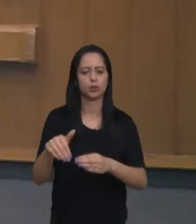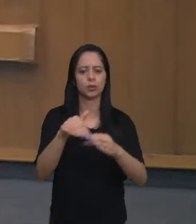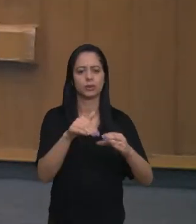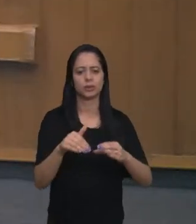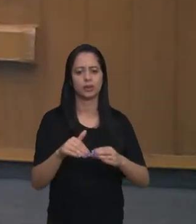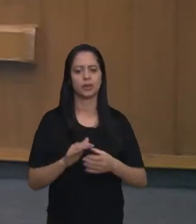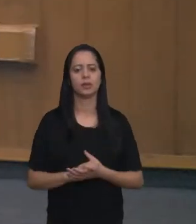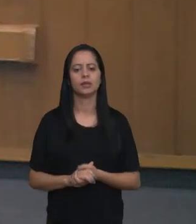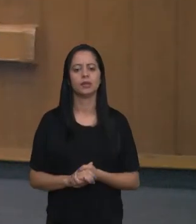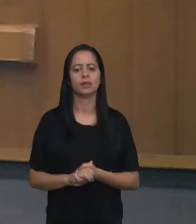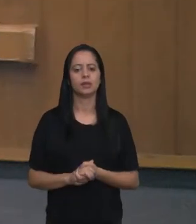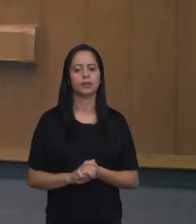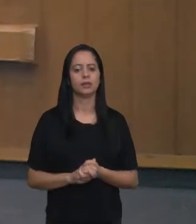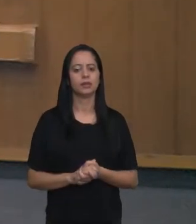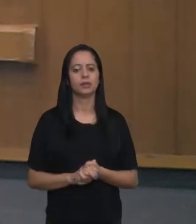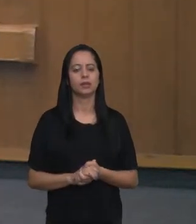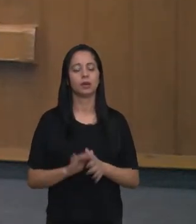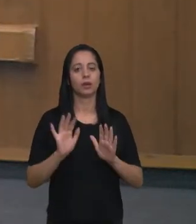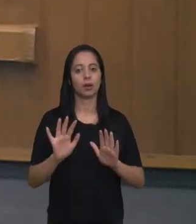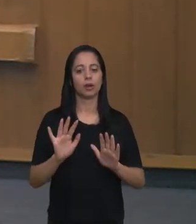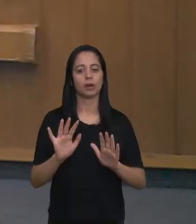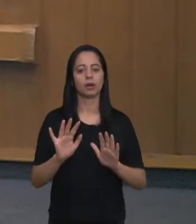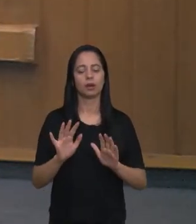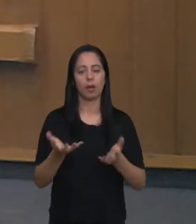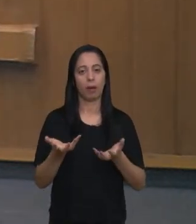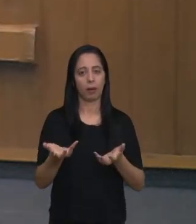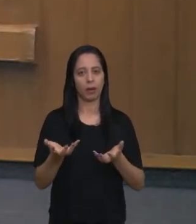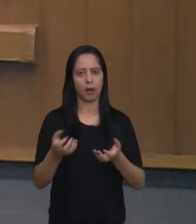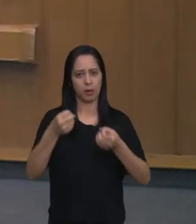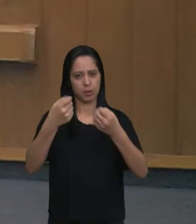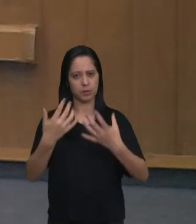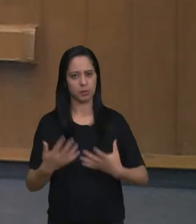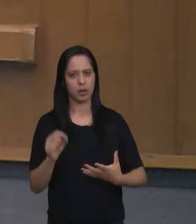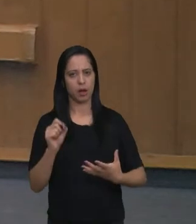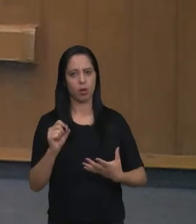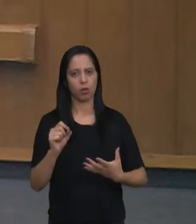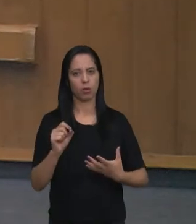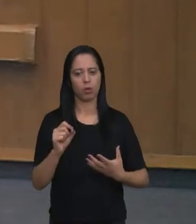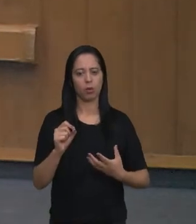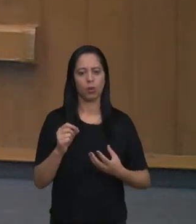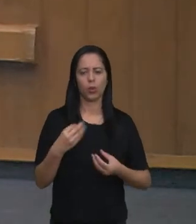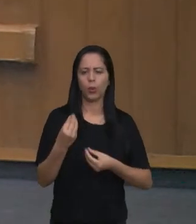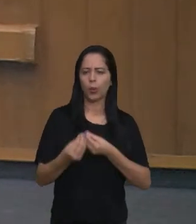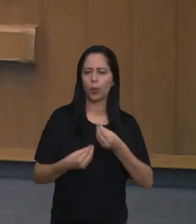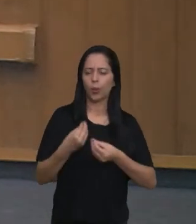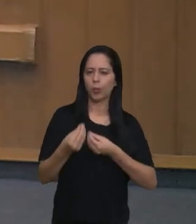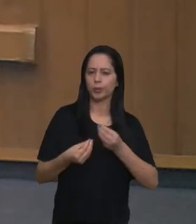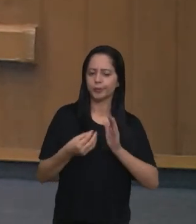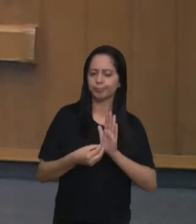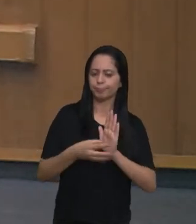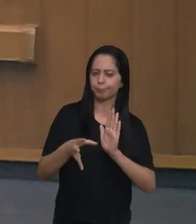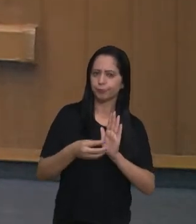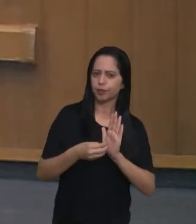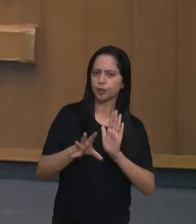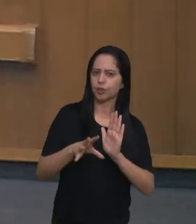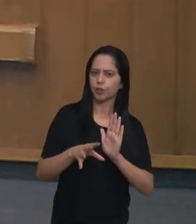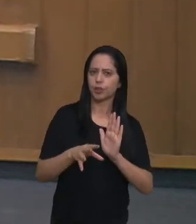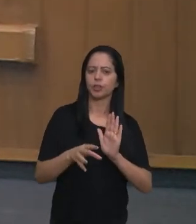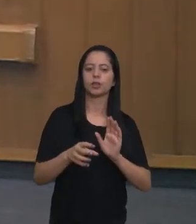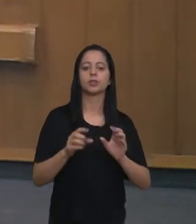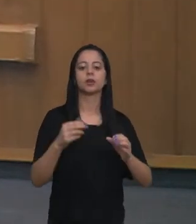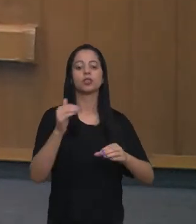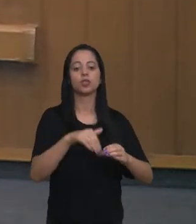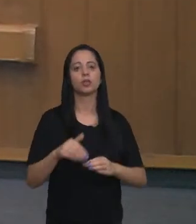queria falar um pouco rapidamente sobre esse encaminhamento, que trata-se de uma medalha de